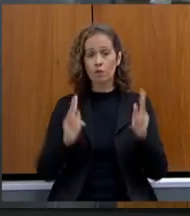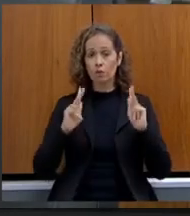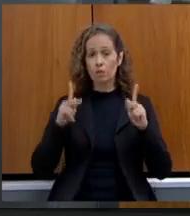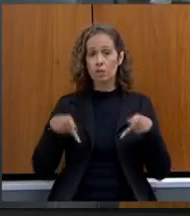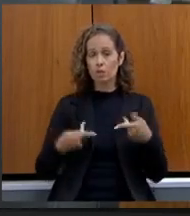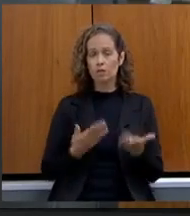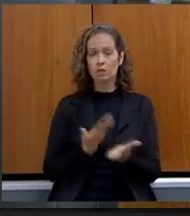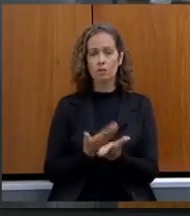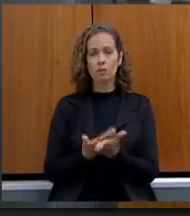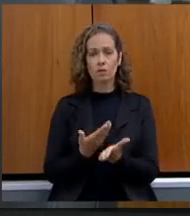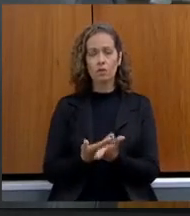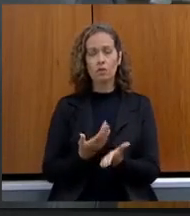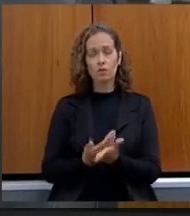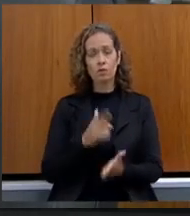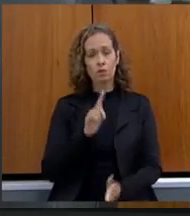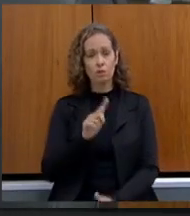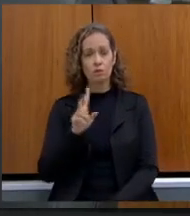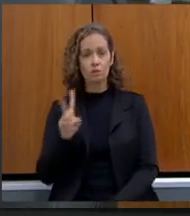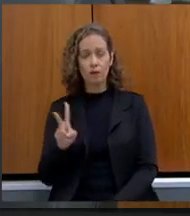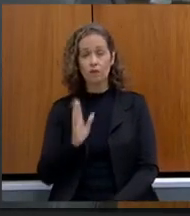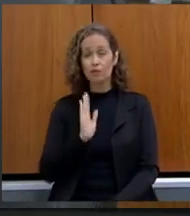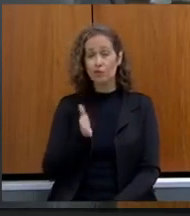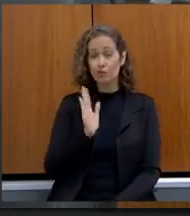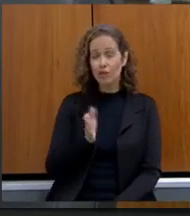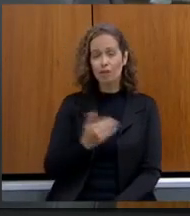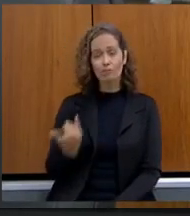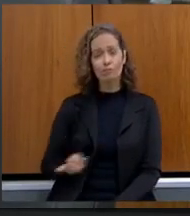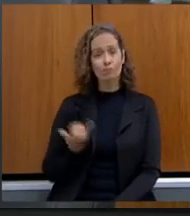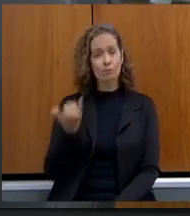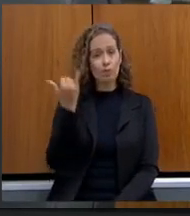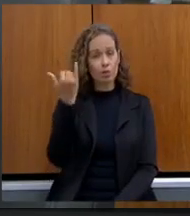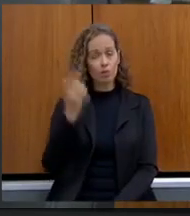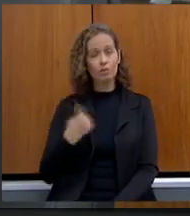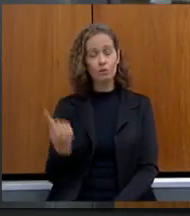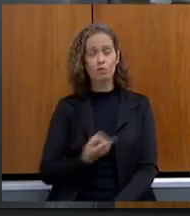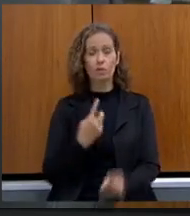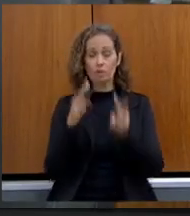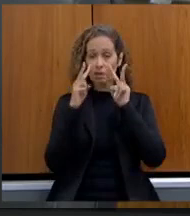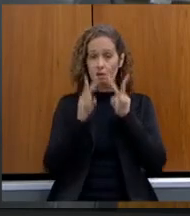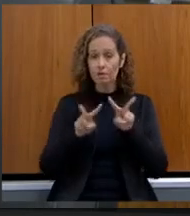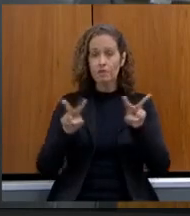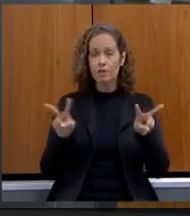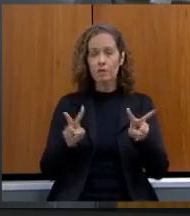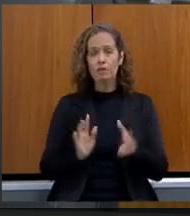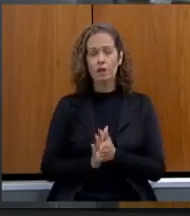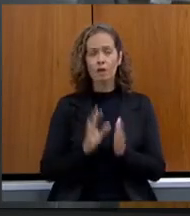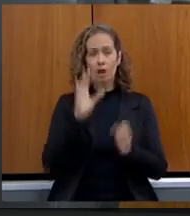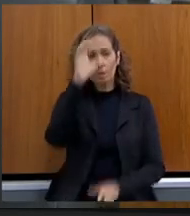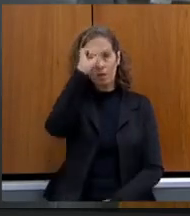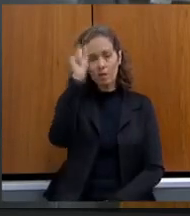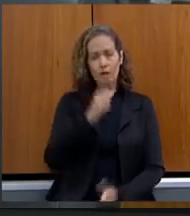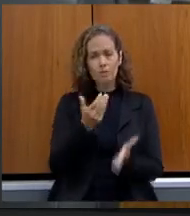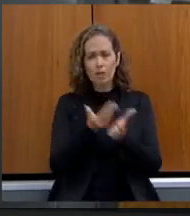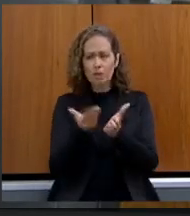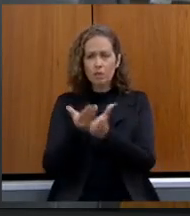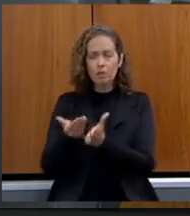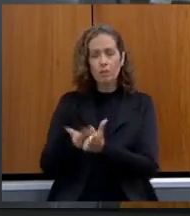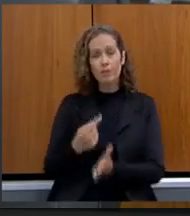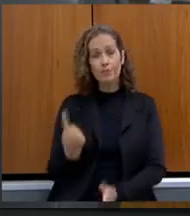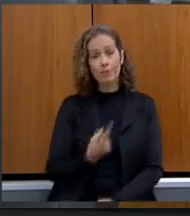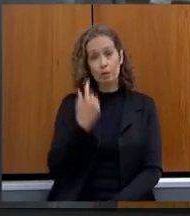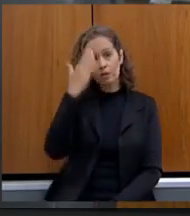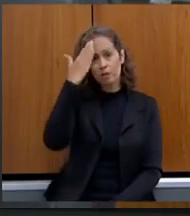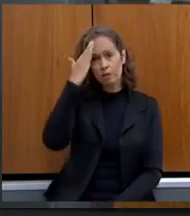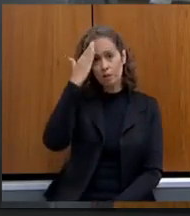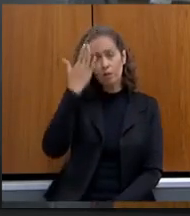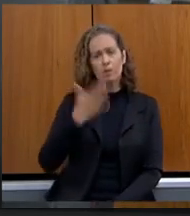reconhecidos no estudo da Fundação Getúlio Vargas que assim é muito importante a gente tem a visão das perdas de aprendizagem gente sabe infelizmente